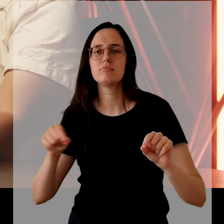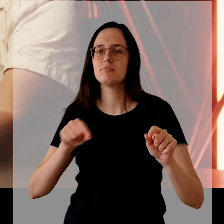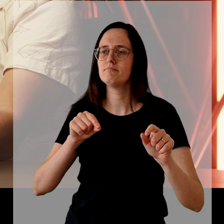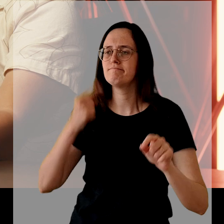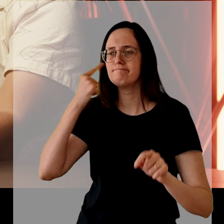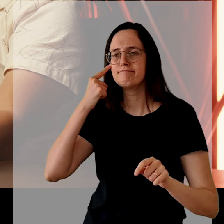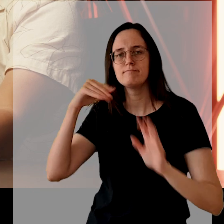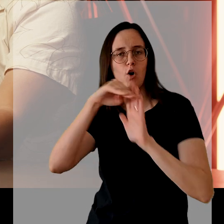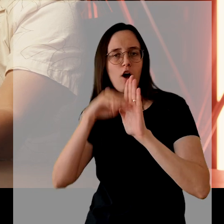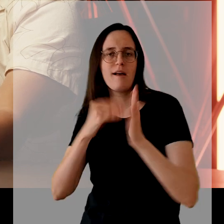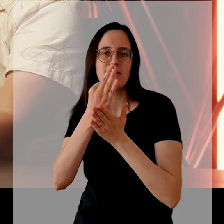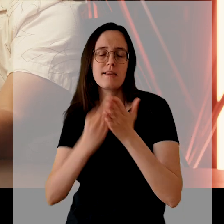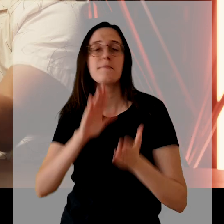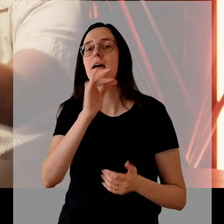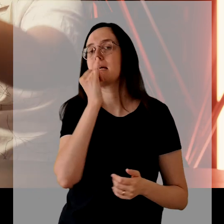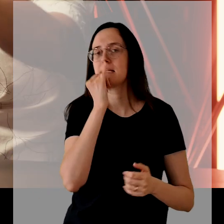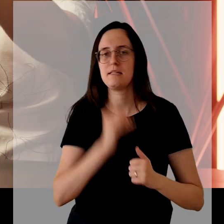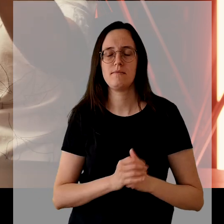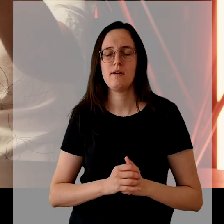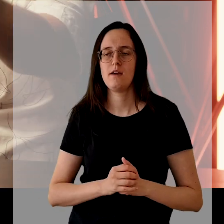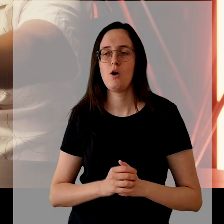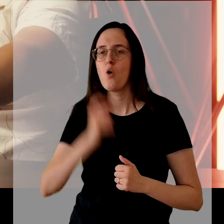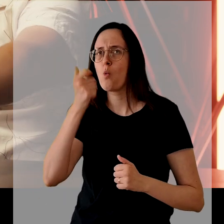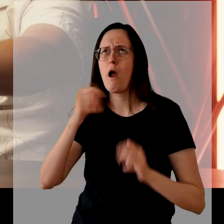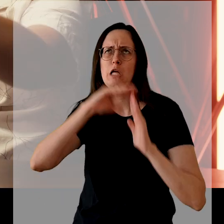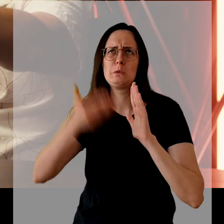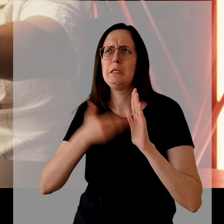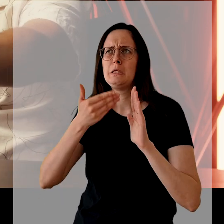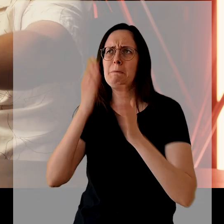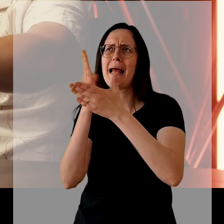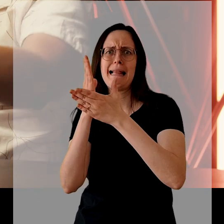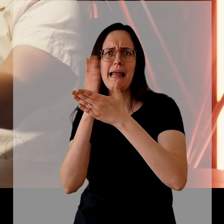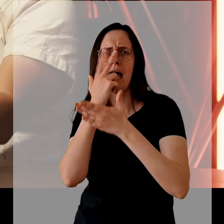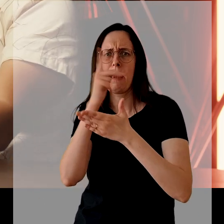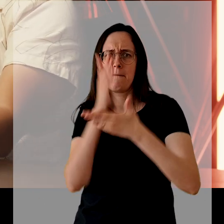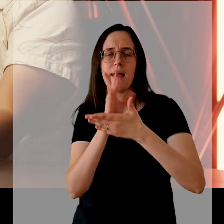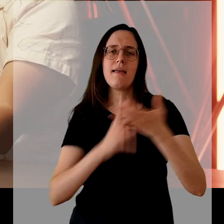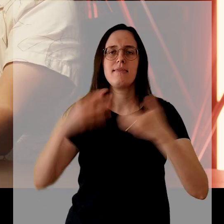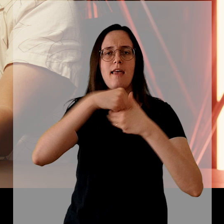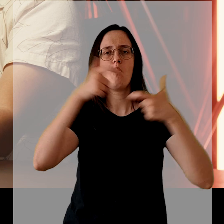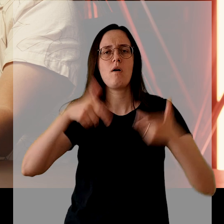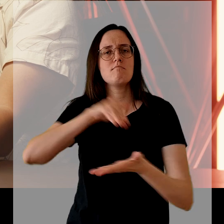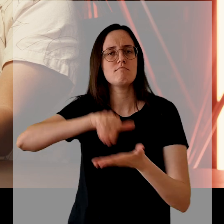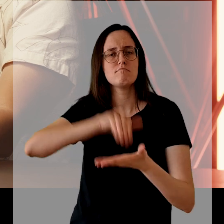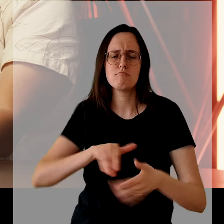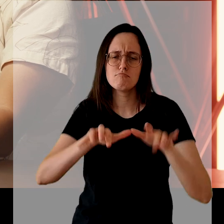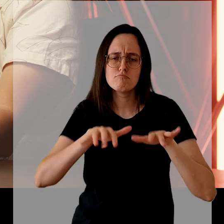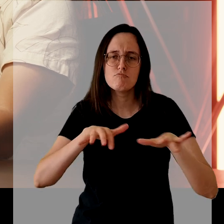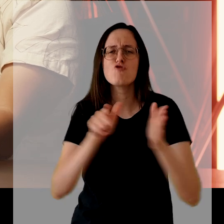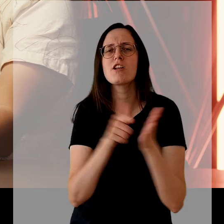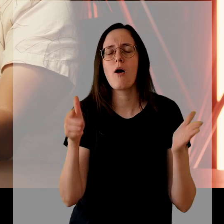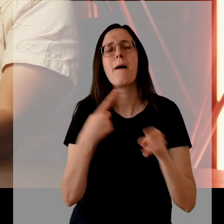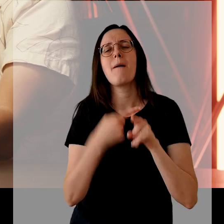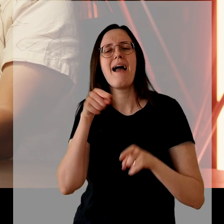produção, de roteiro, que ajudaram muito, né? Por exemplo, fazer quase a metade, talvez a metade da série era inteira dentro de uma redação. Se